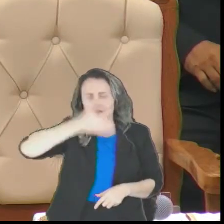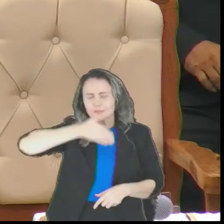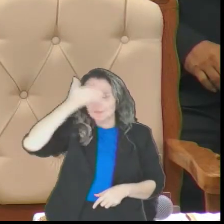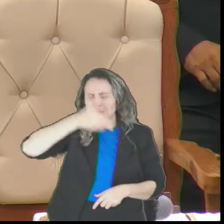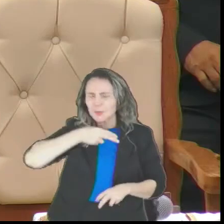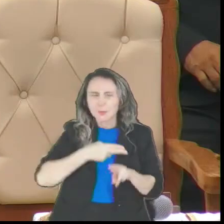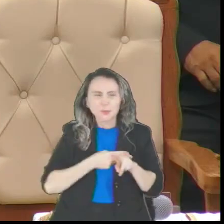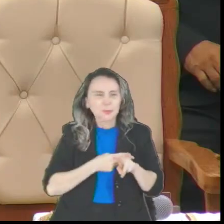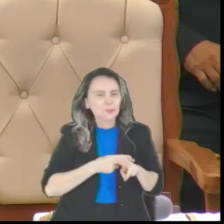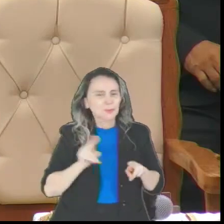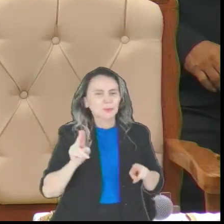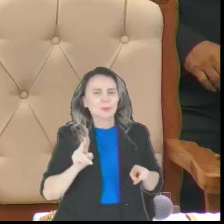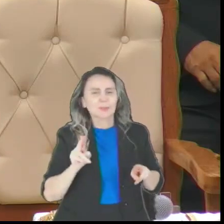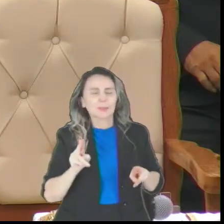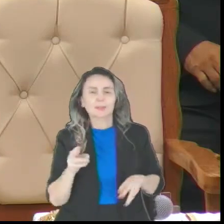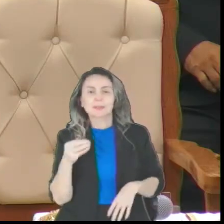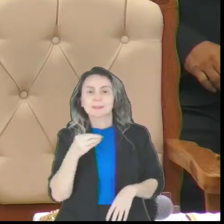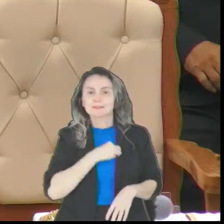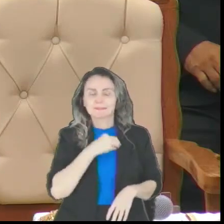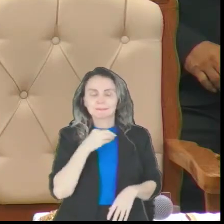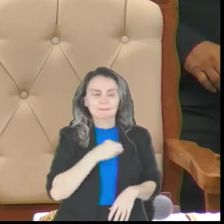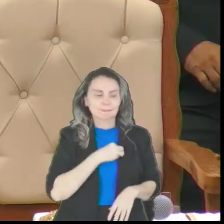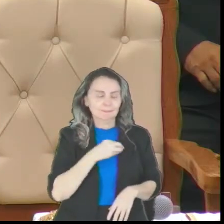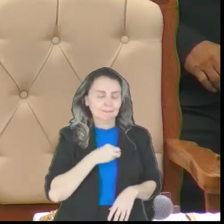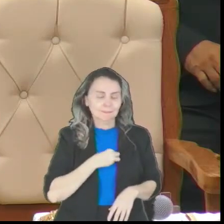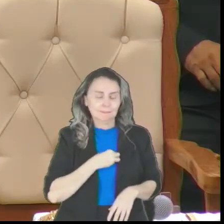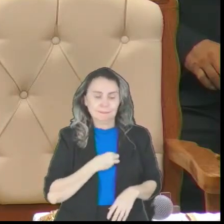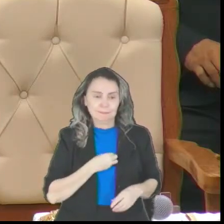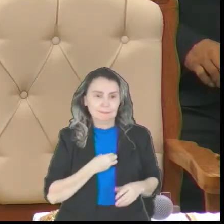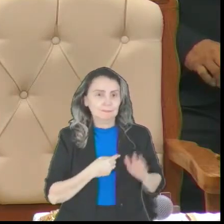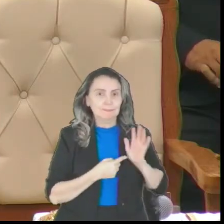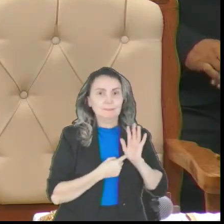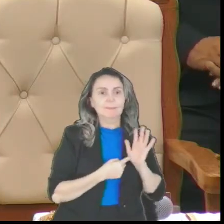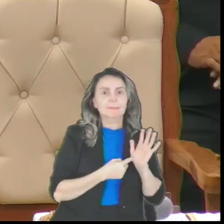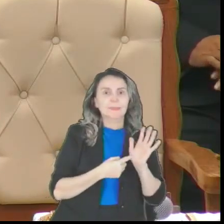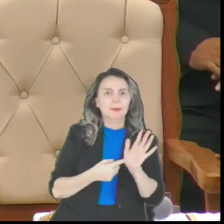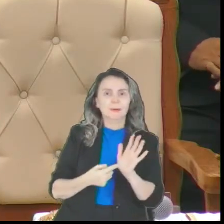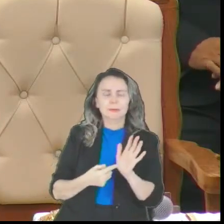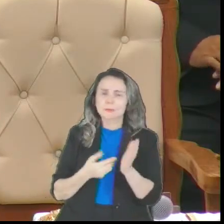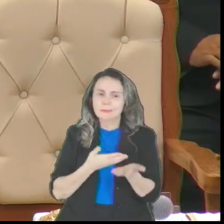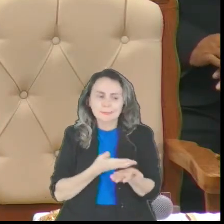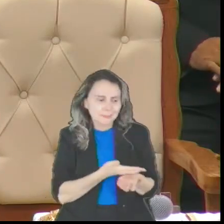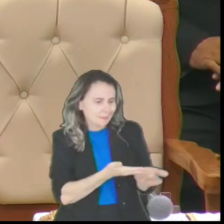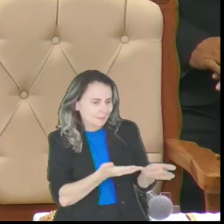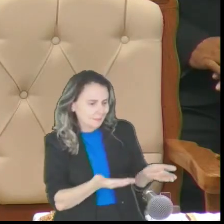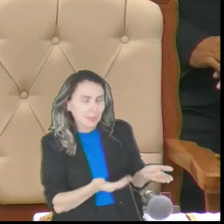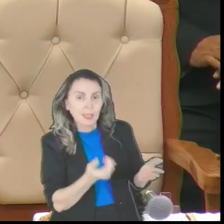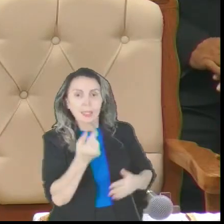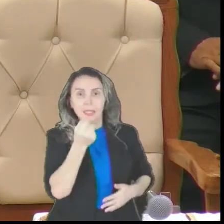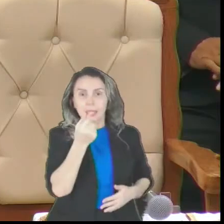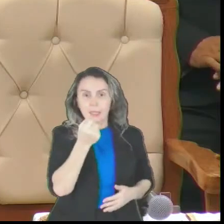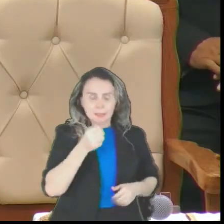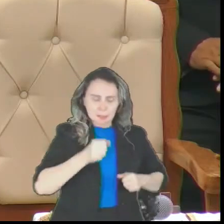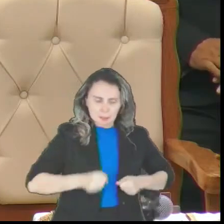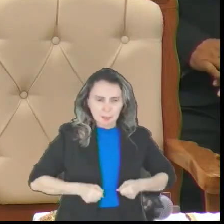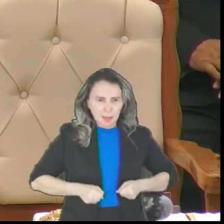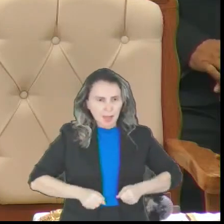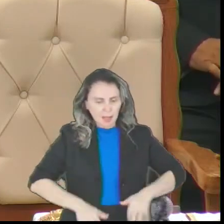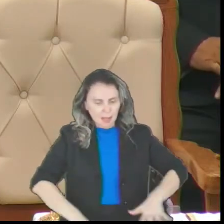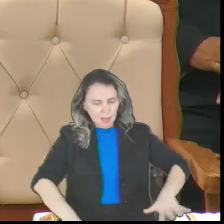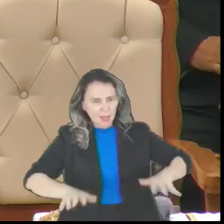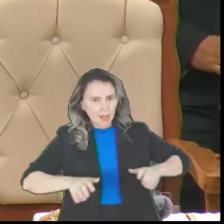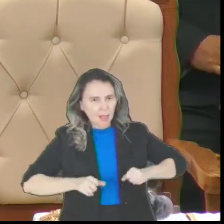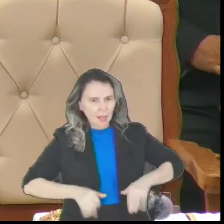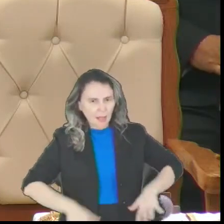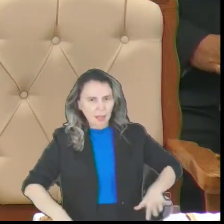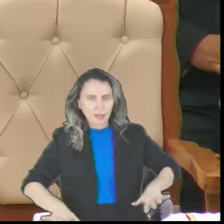O seu pecado está patente diante delas. E elas fazem isso e gastam dinheiro e nada se aproveita.